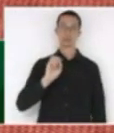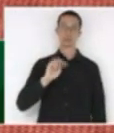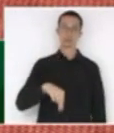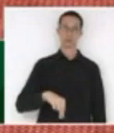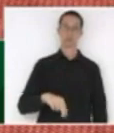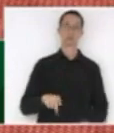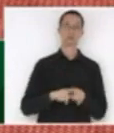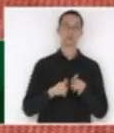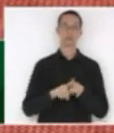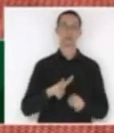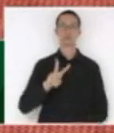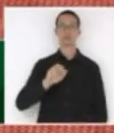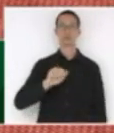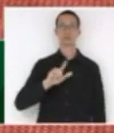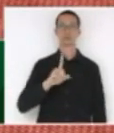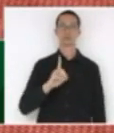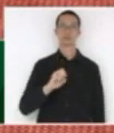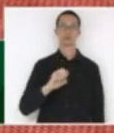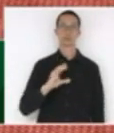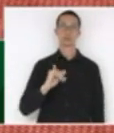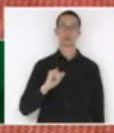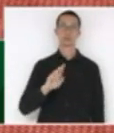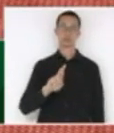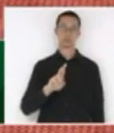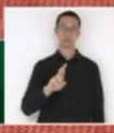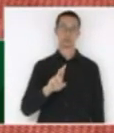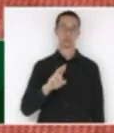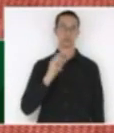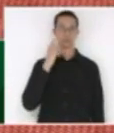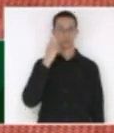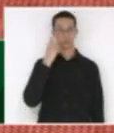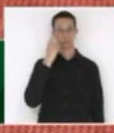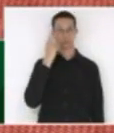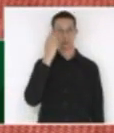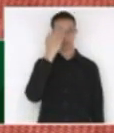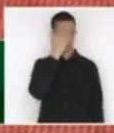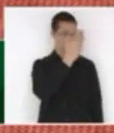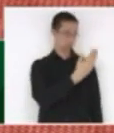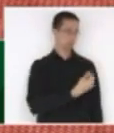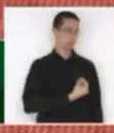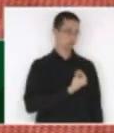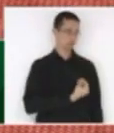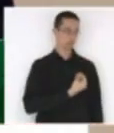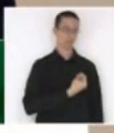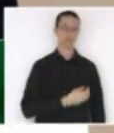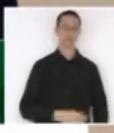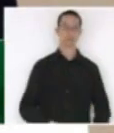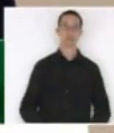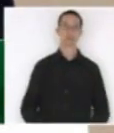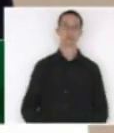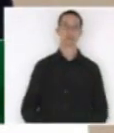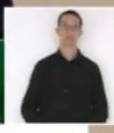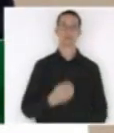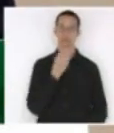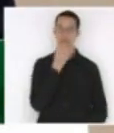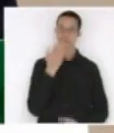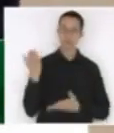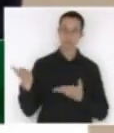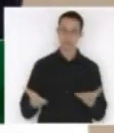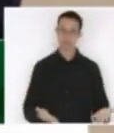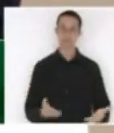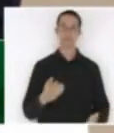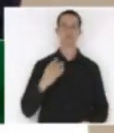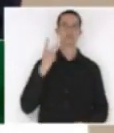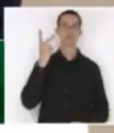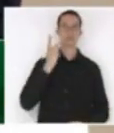Valdecir Esquena, que já vão ficar para amanhã no nosso curso. Obrigado pela presença de vocês. Muito bem-vindos ao Parlamento Catarinense.